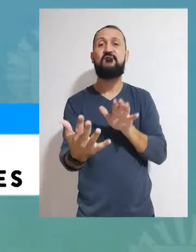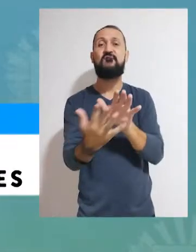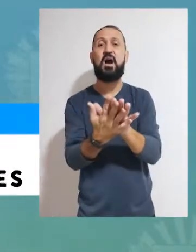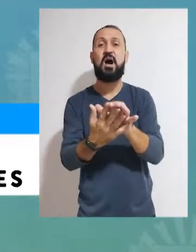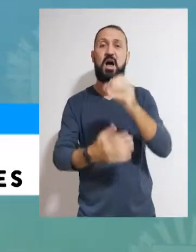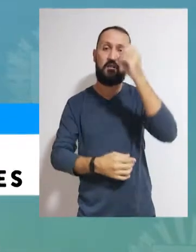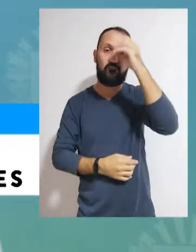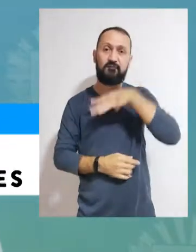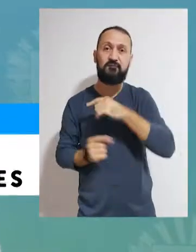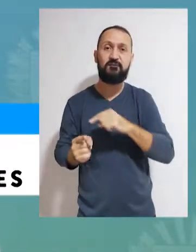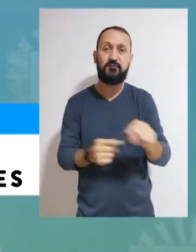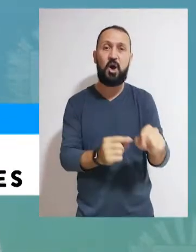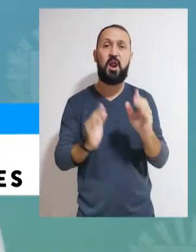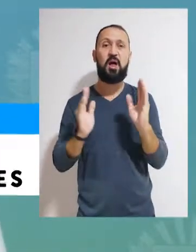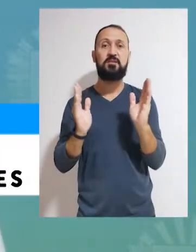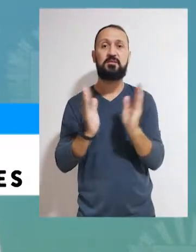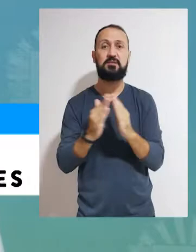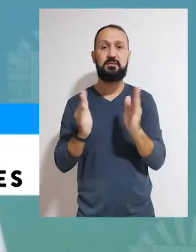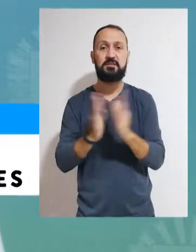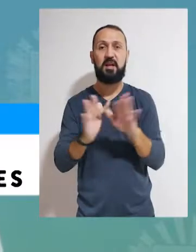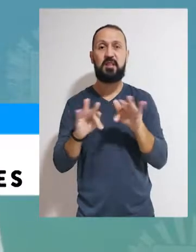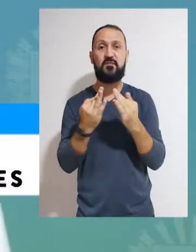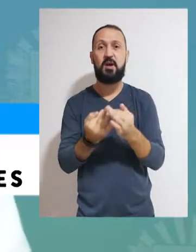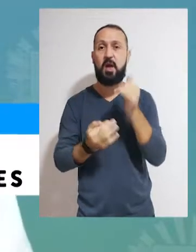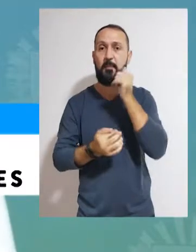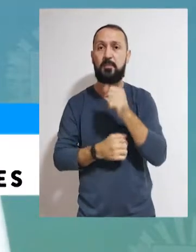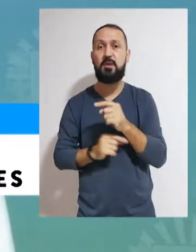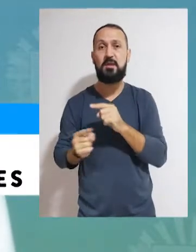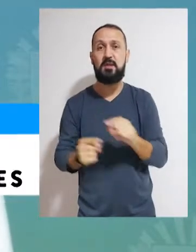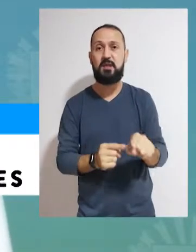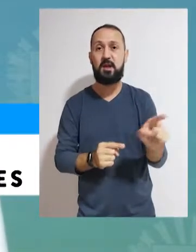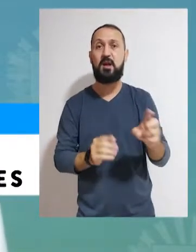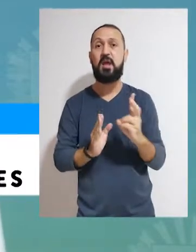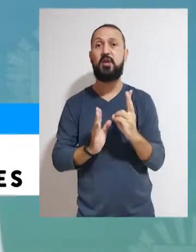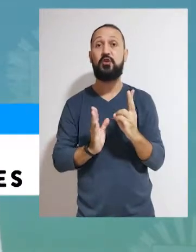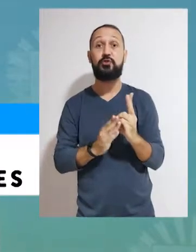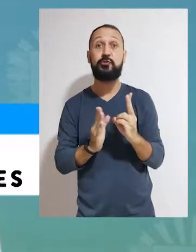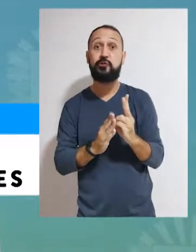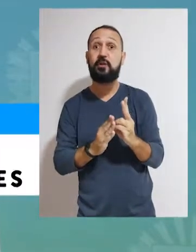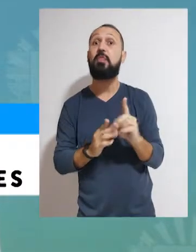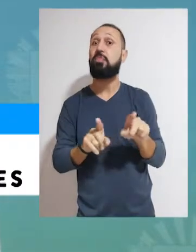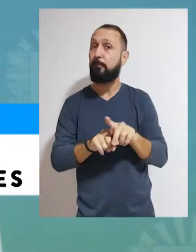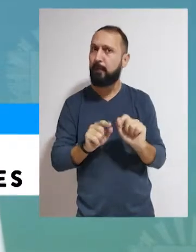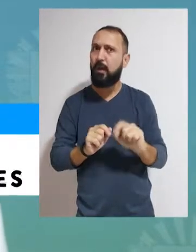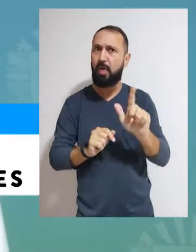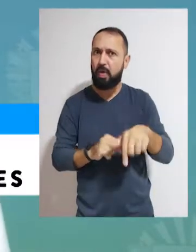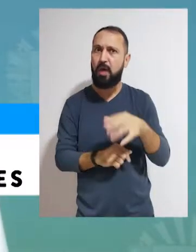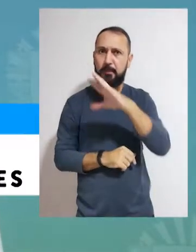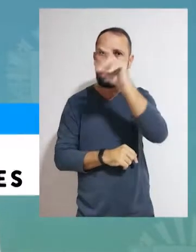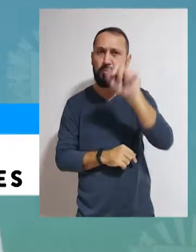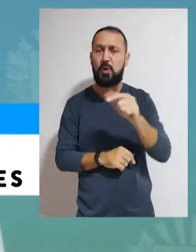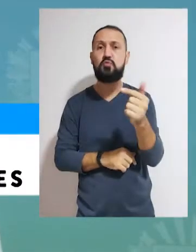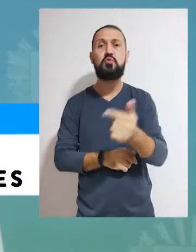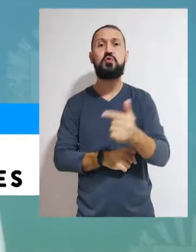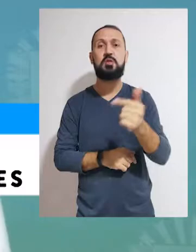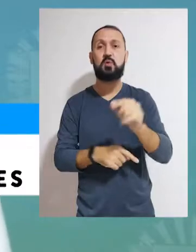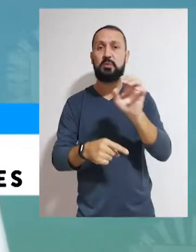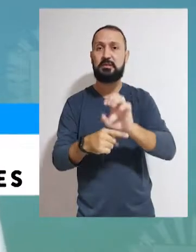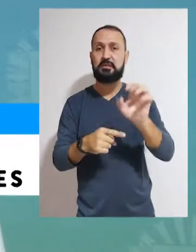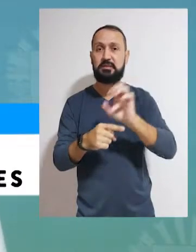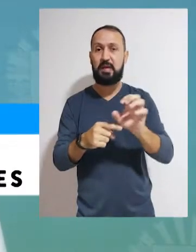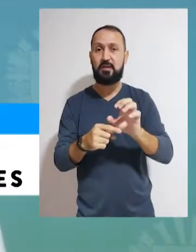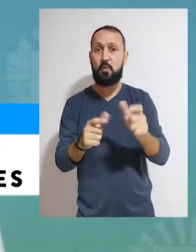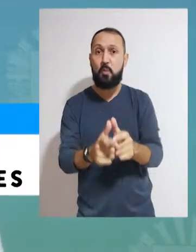o enfrentamento à violência doméstica e familiar contra mulheres indígenas. Mato Grosso do Sul é